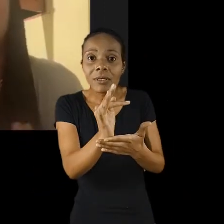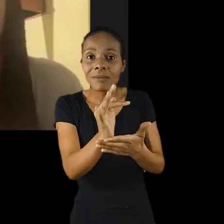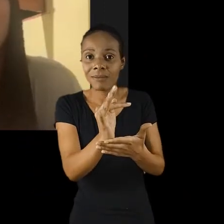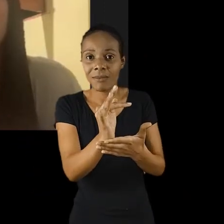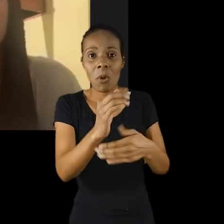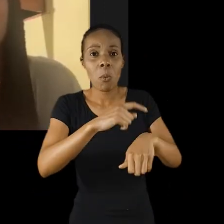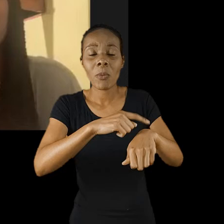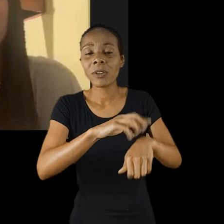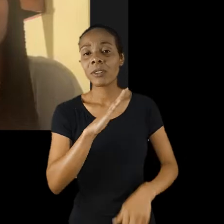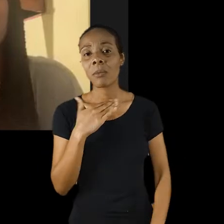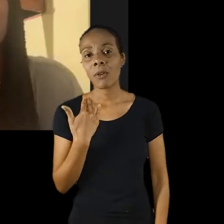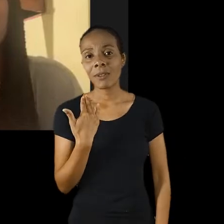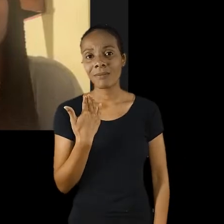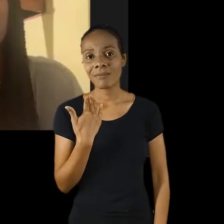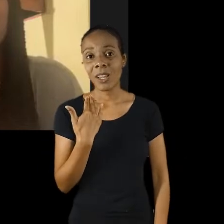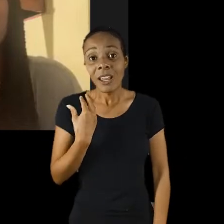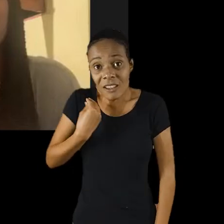em vidas.